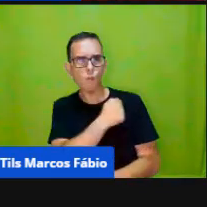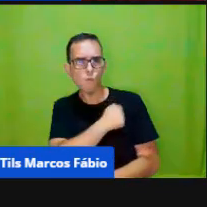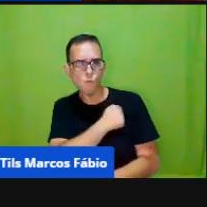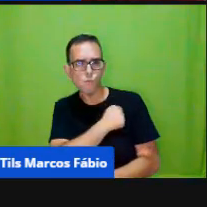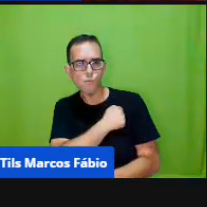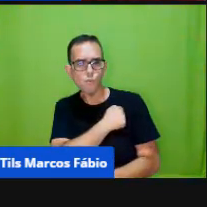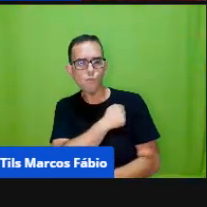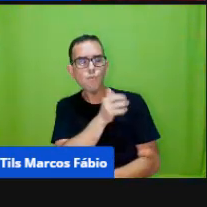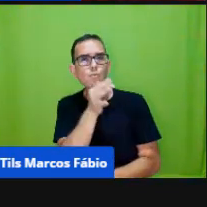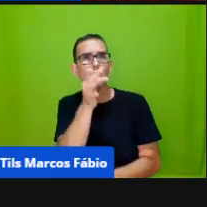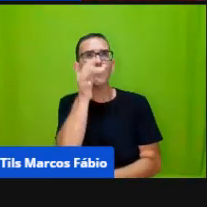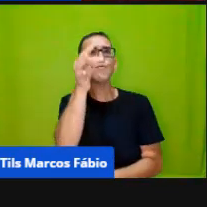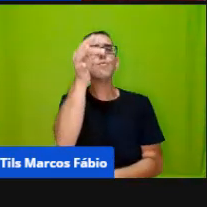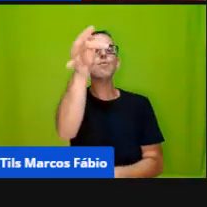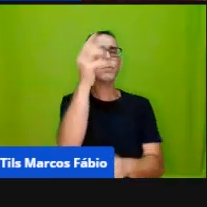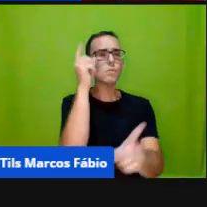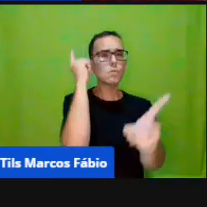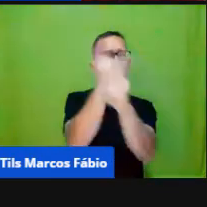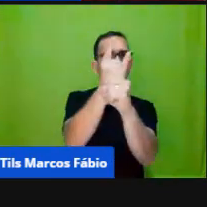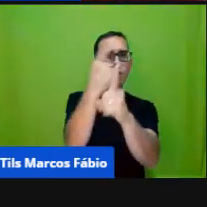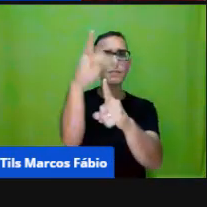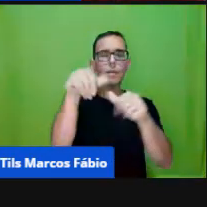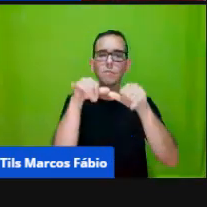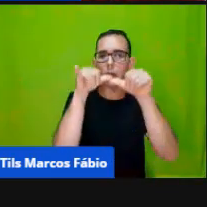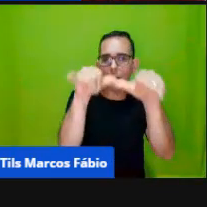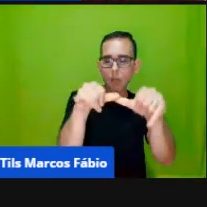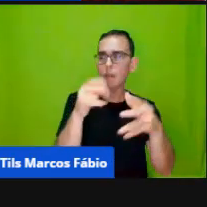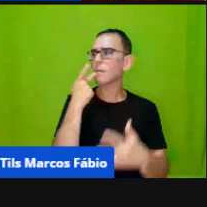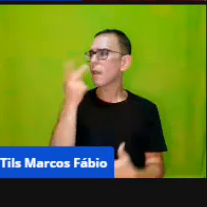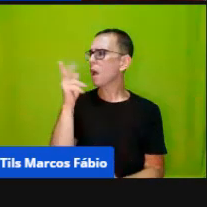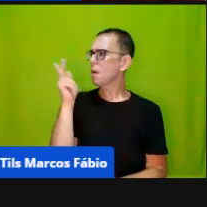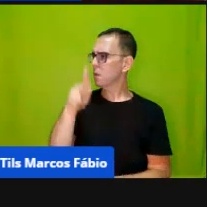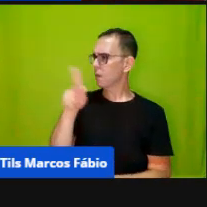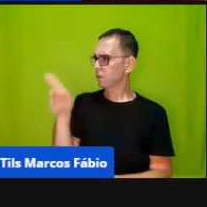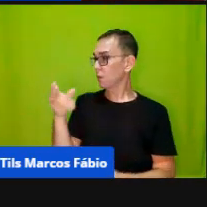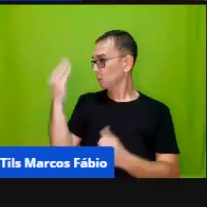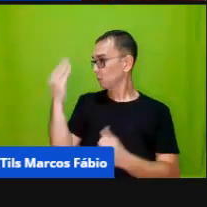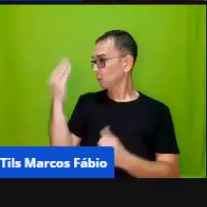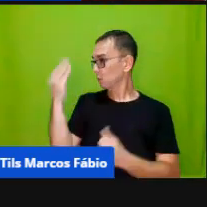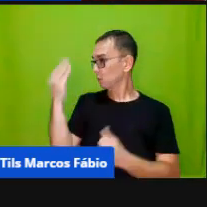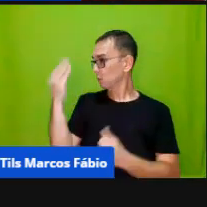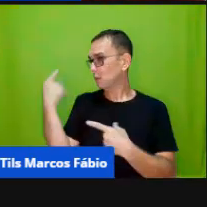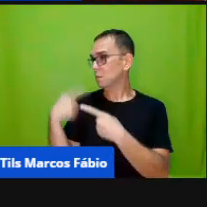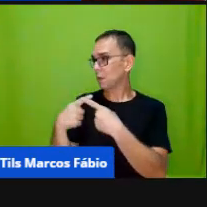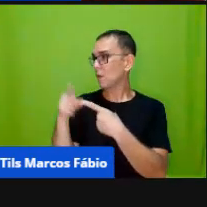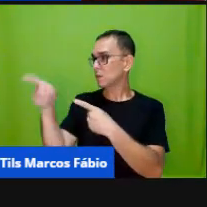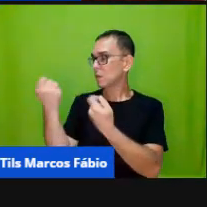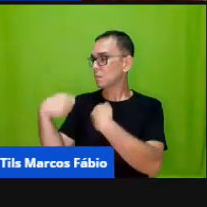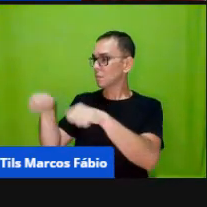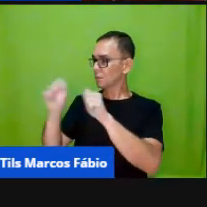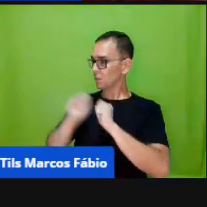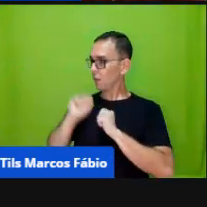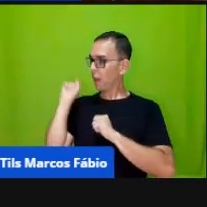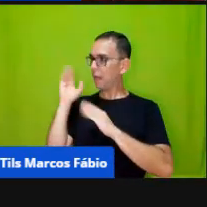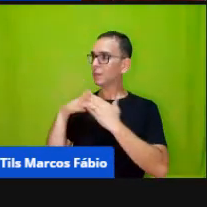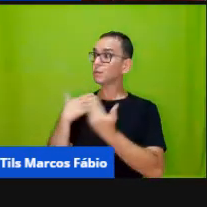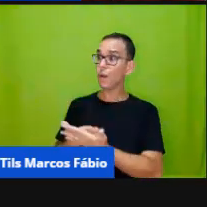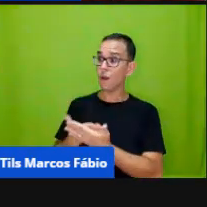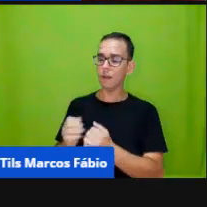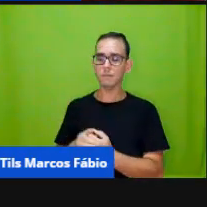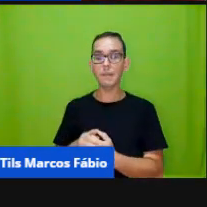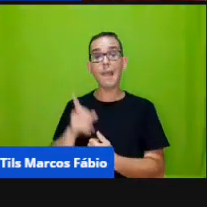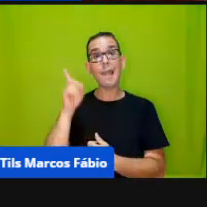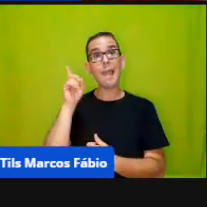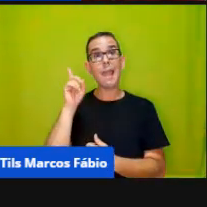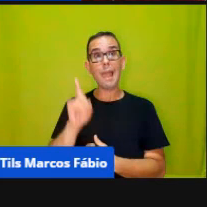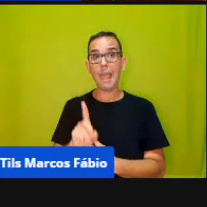a alguns anos te encontrarem no supermercado e dizer, professor, muito obrigado por aquilo que você me ensinou lá na escola. Essa é a maior